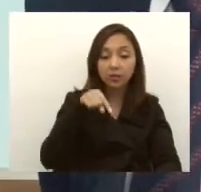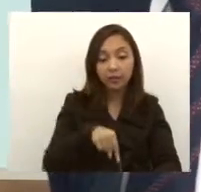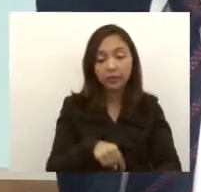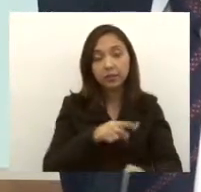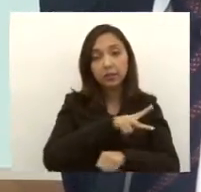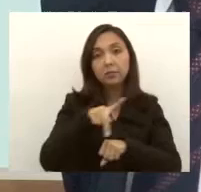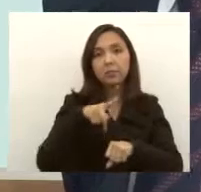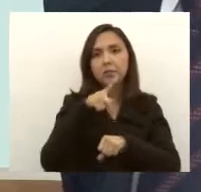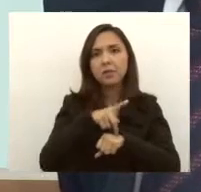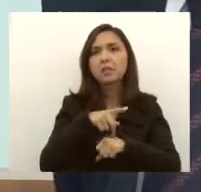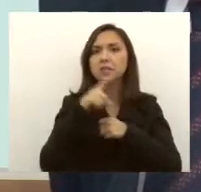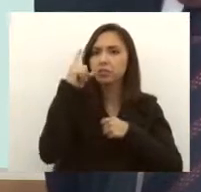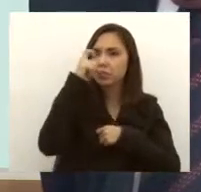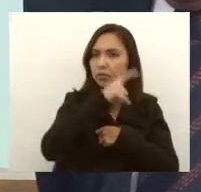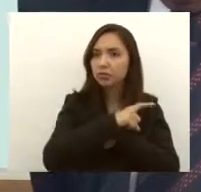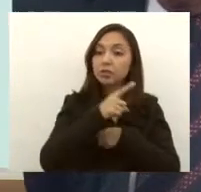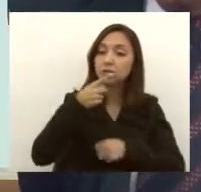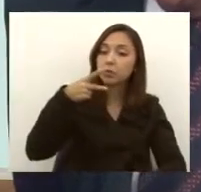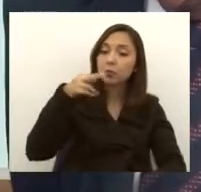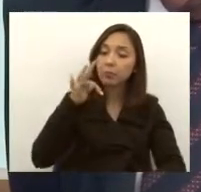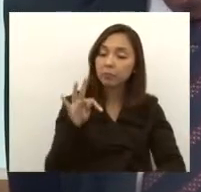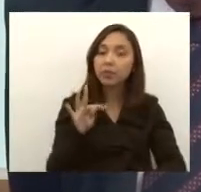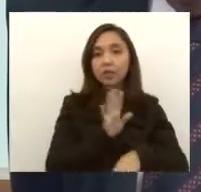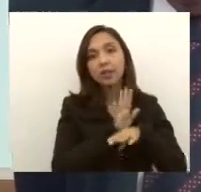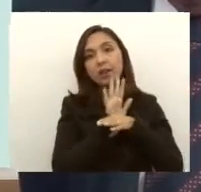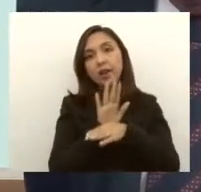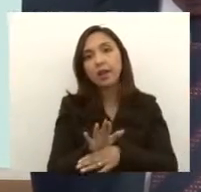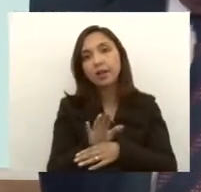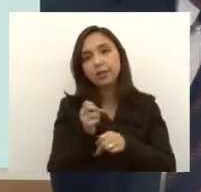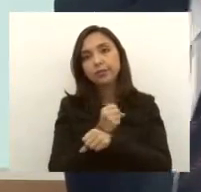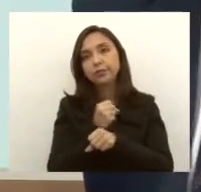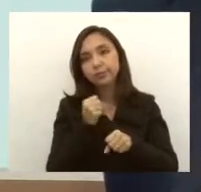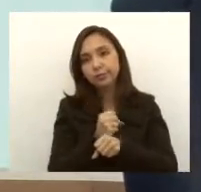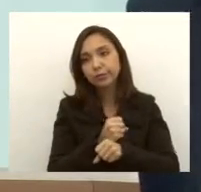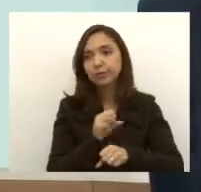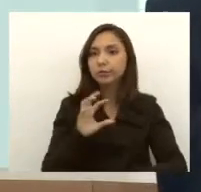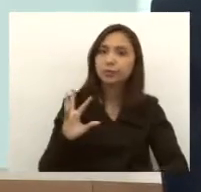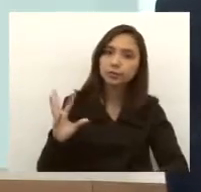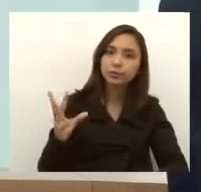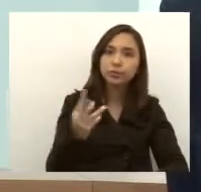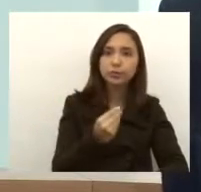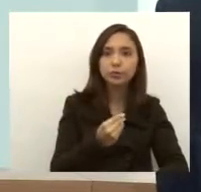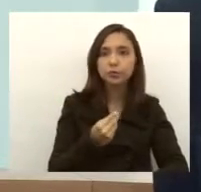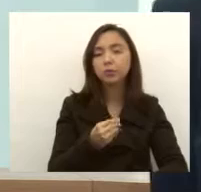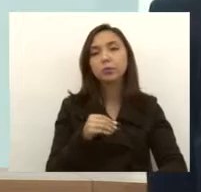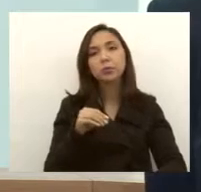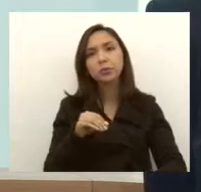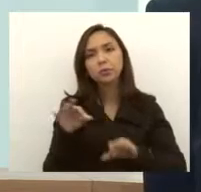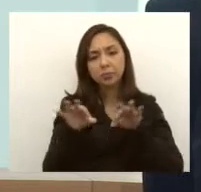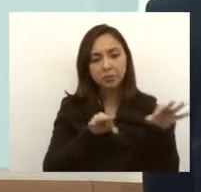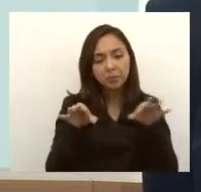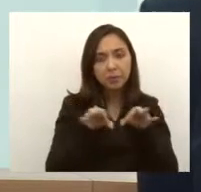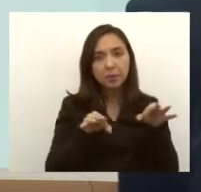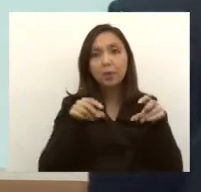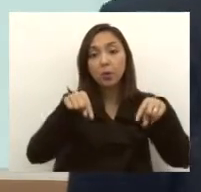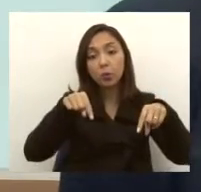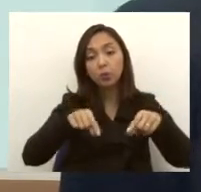só pedrada, e o PT ajudou a construir todo o quadro, a conjuntura